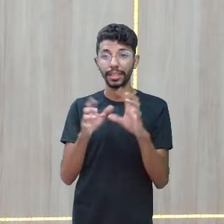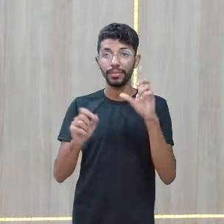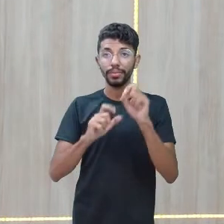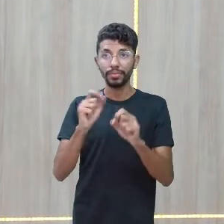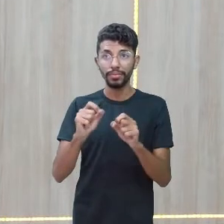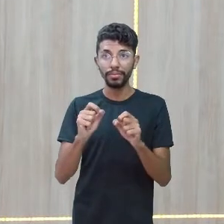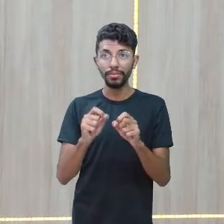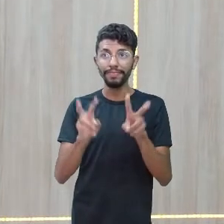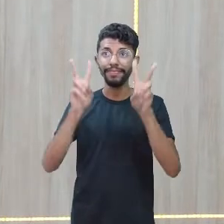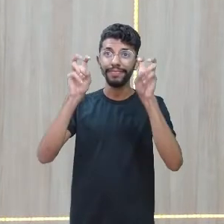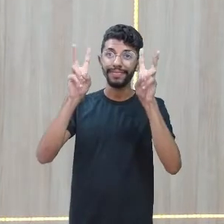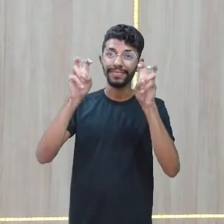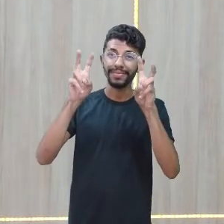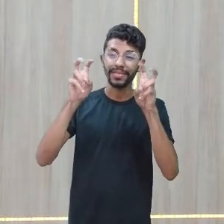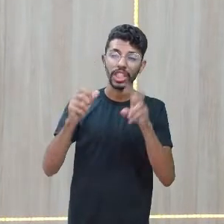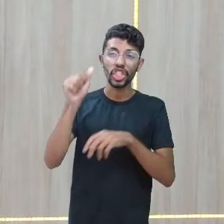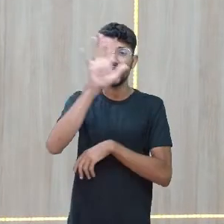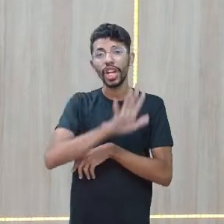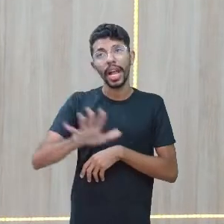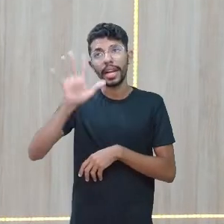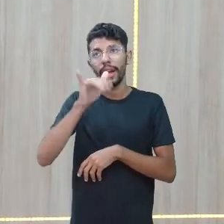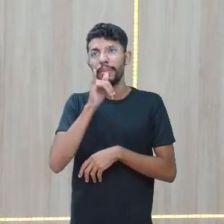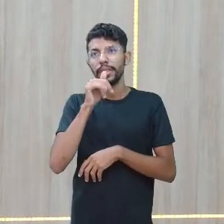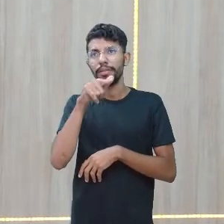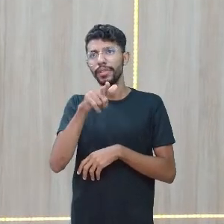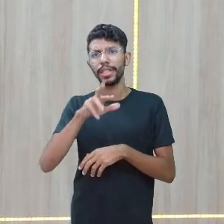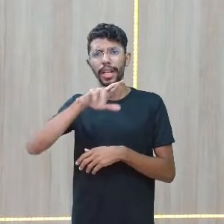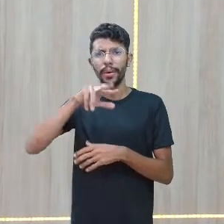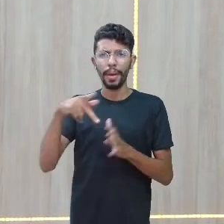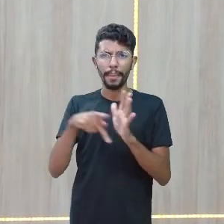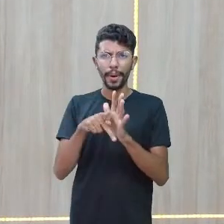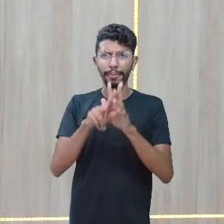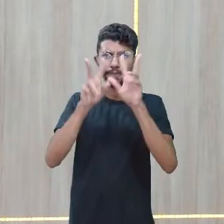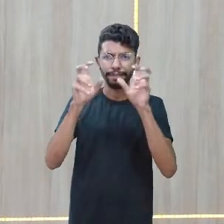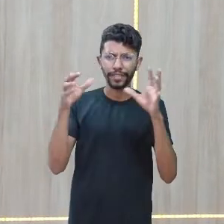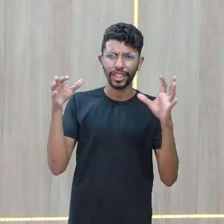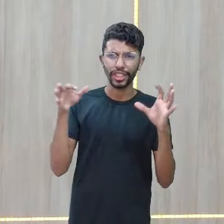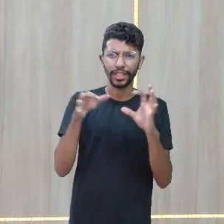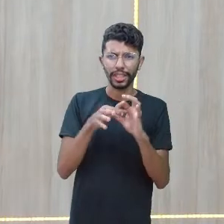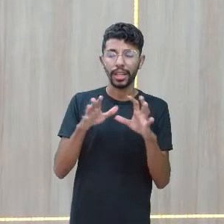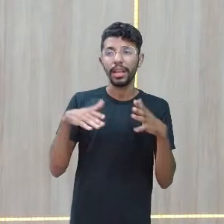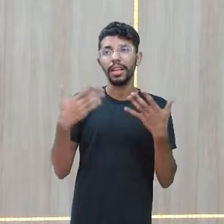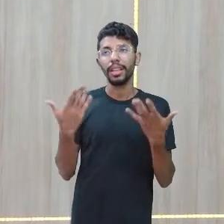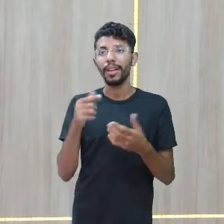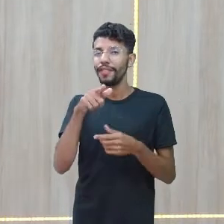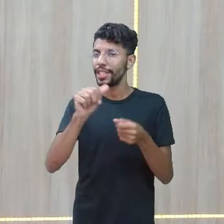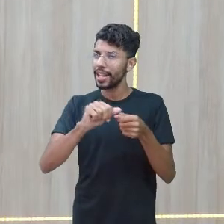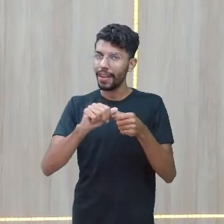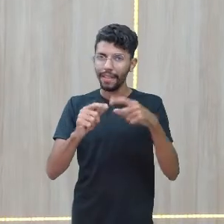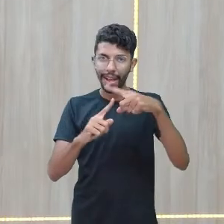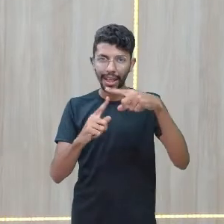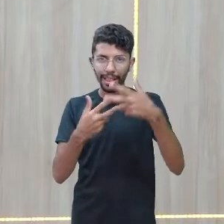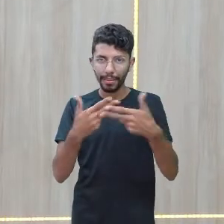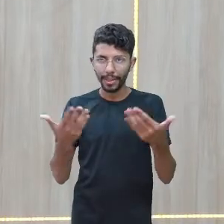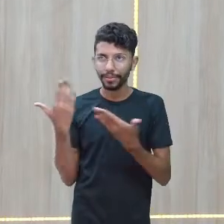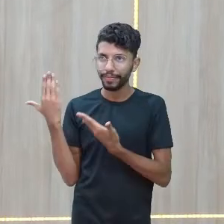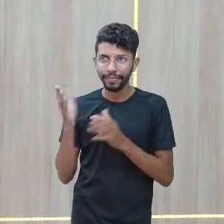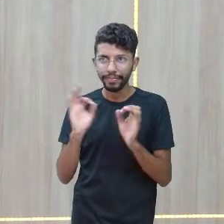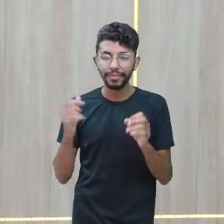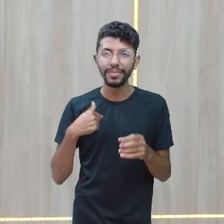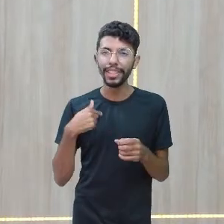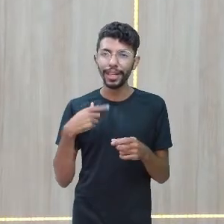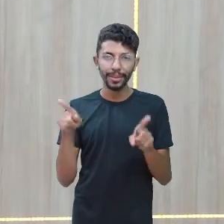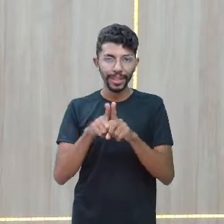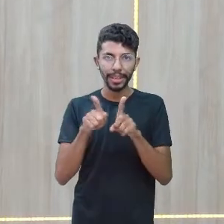de generalizações. Você não quer fazer parte desse rótulo, então você não vai fazer esse tipo de coisa. Eu detestei ver